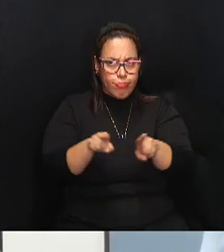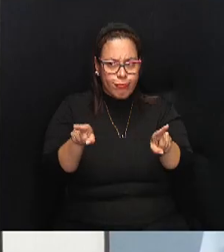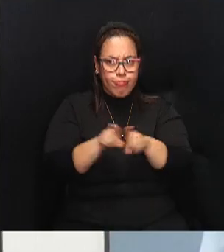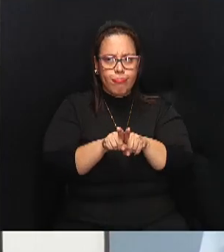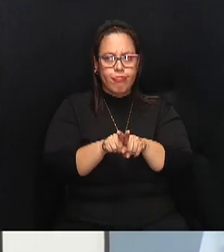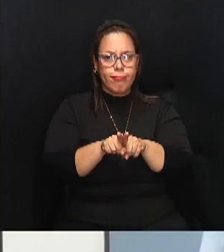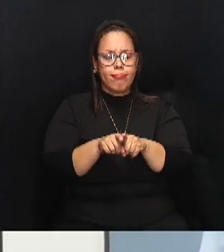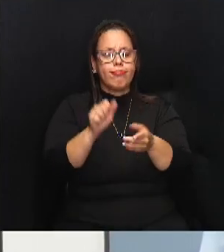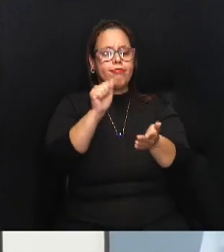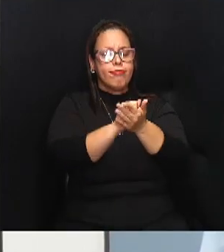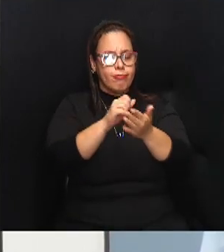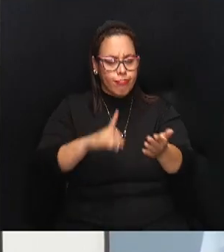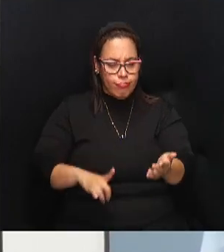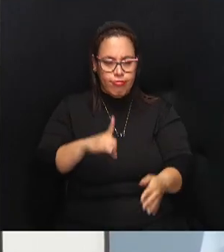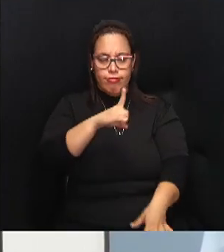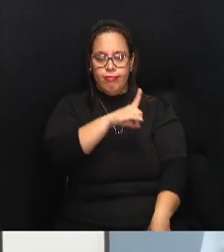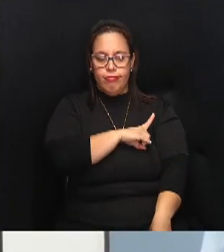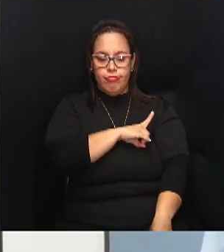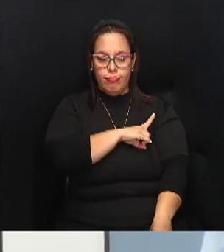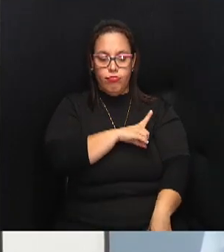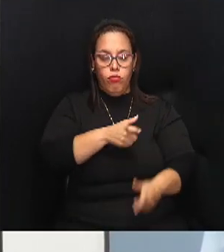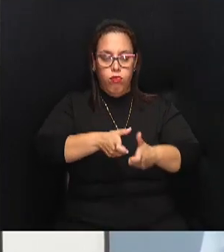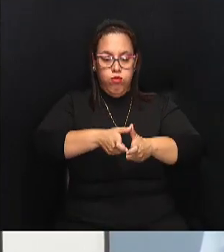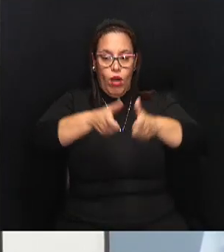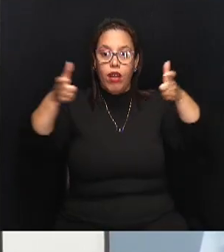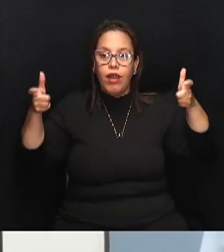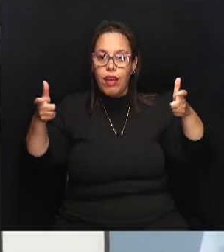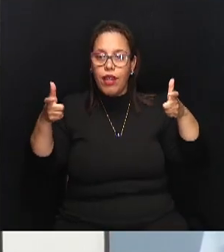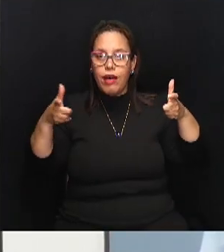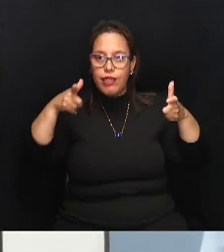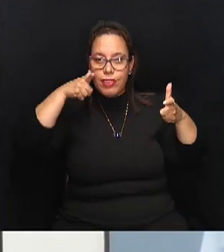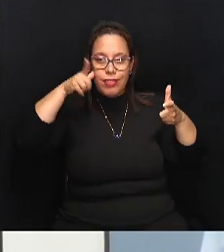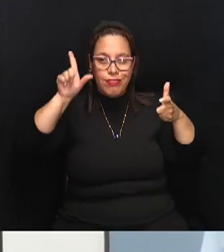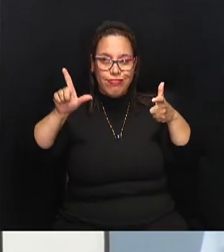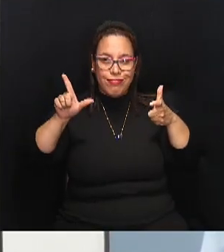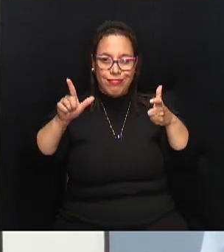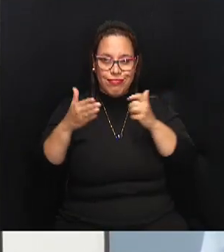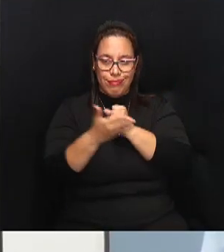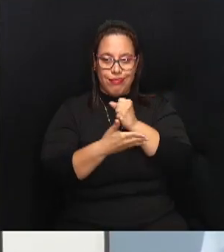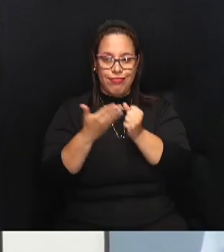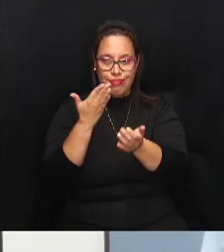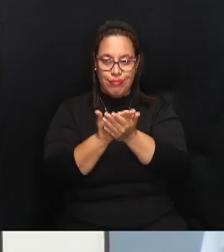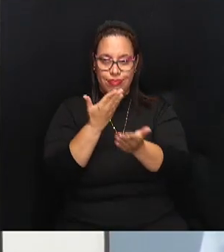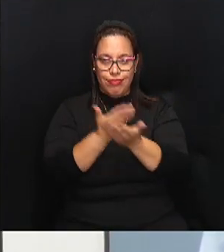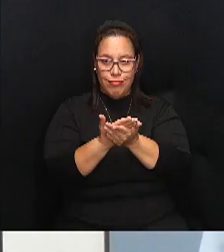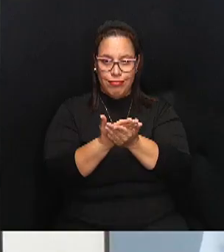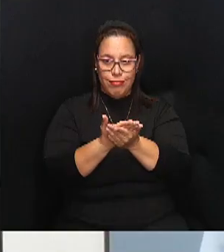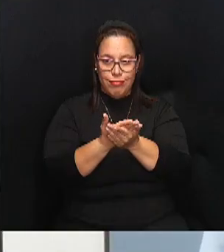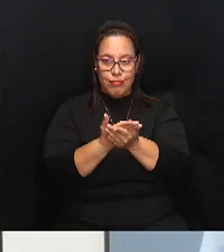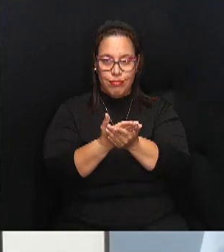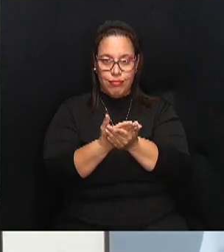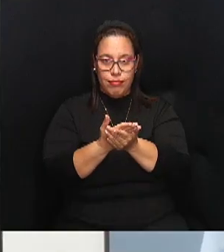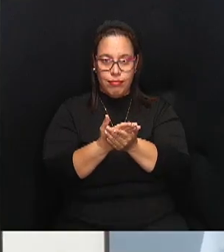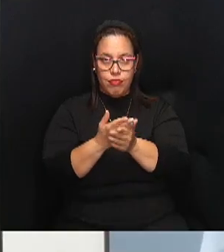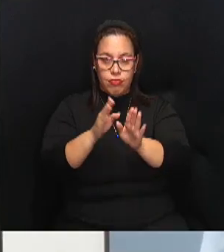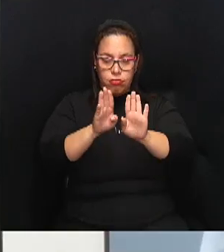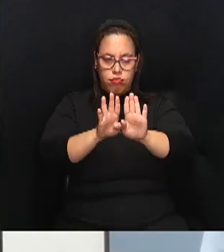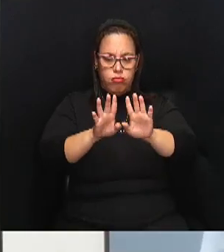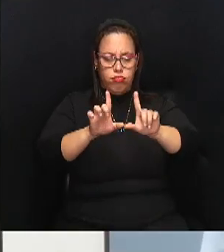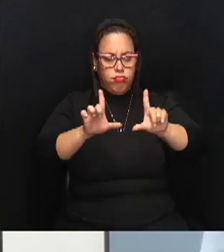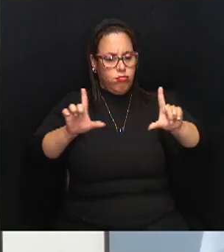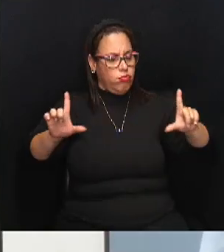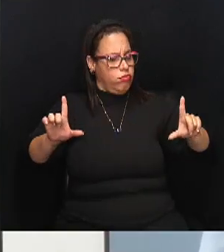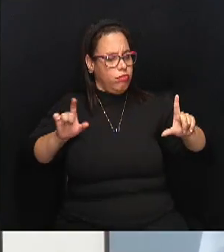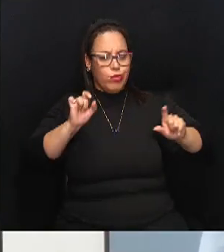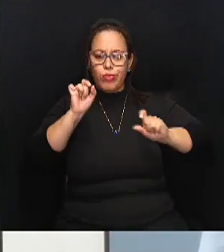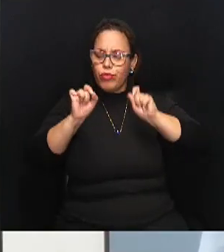acho que a atividade delegada ampla, ela consegue, com base em estudo, né, um painel de situação, né,